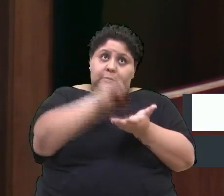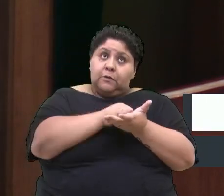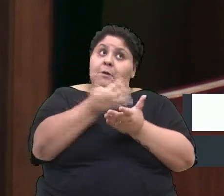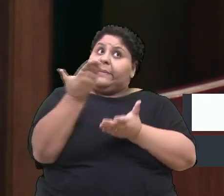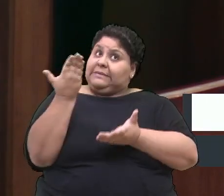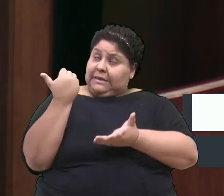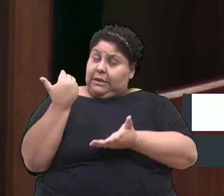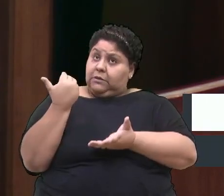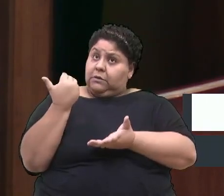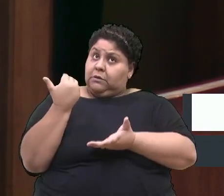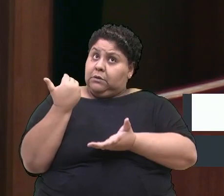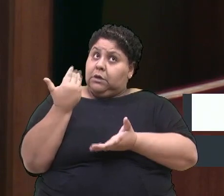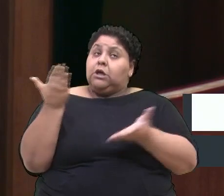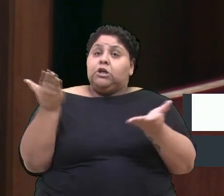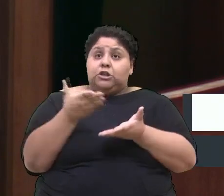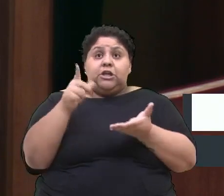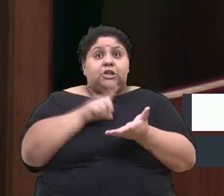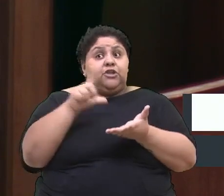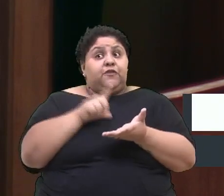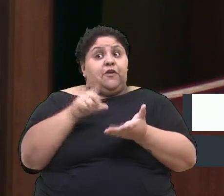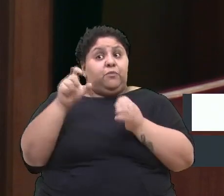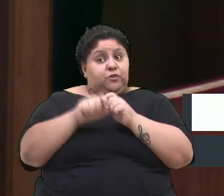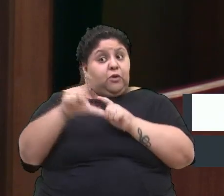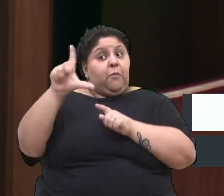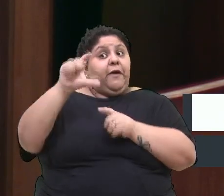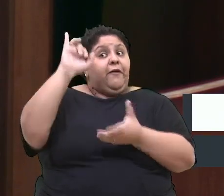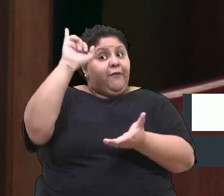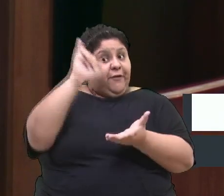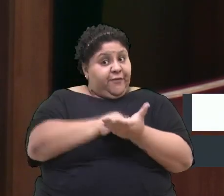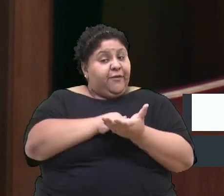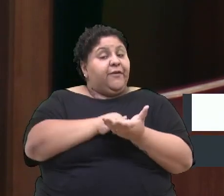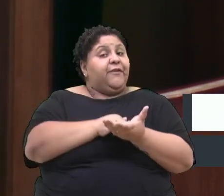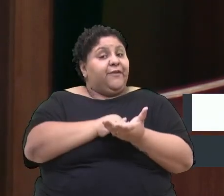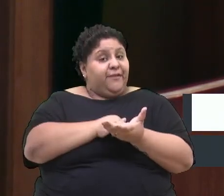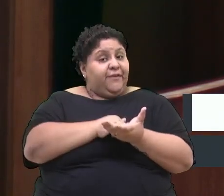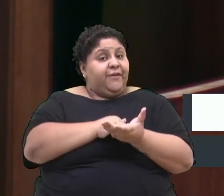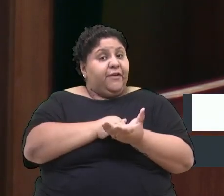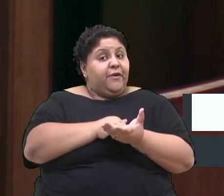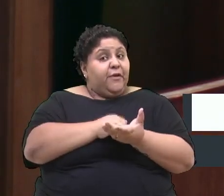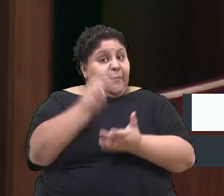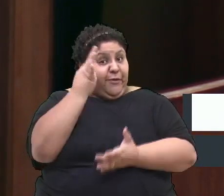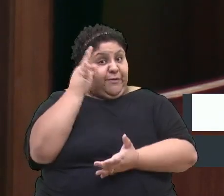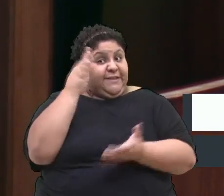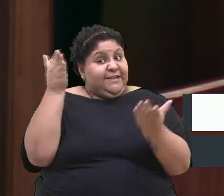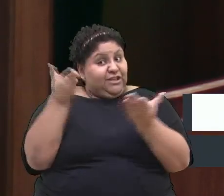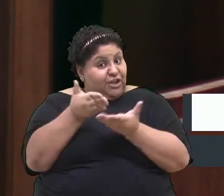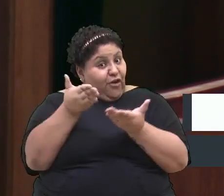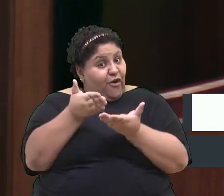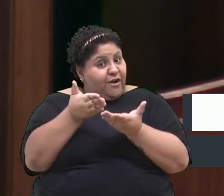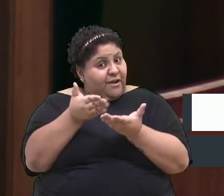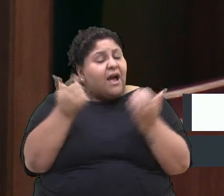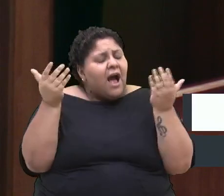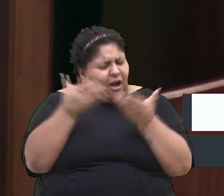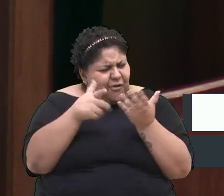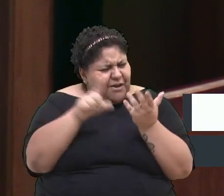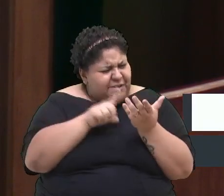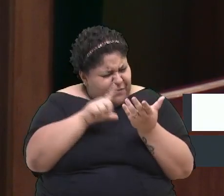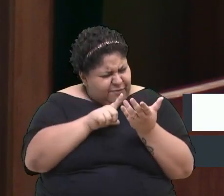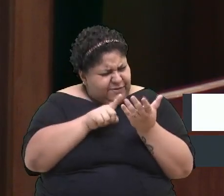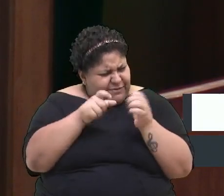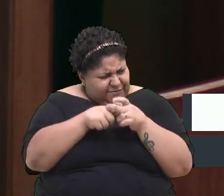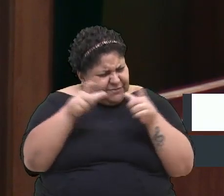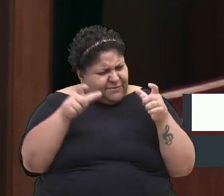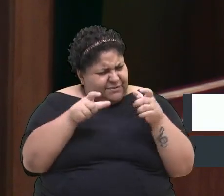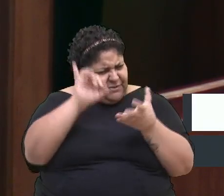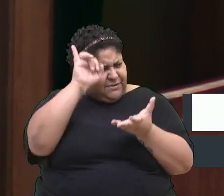passado, nós já tivemos aumento de impostos de alíquota pelo presente, e agora nós teremos um aumento